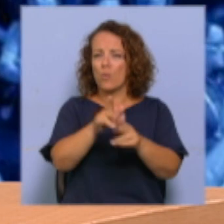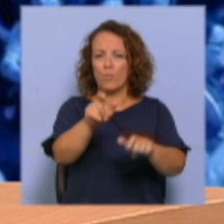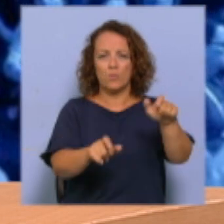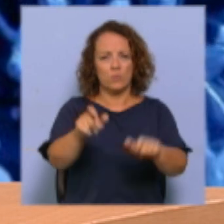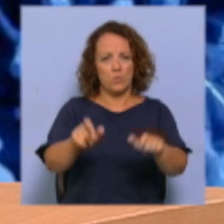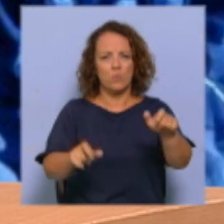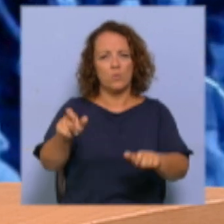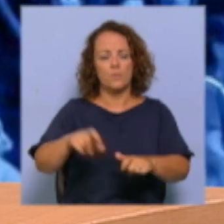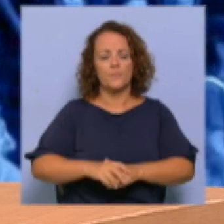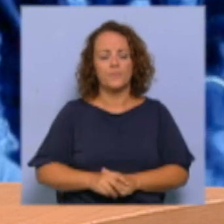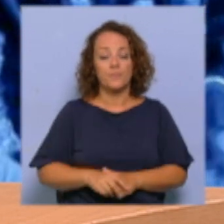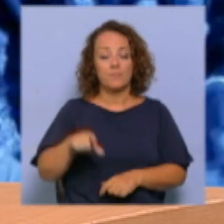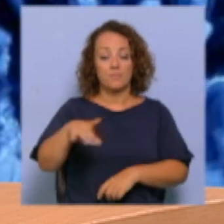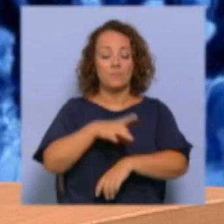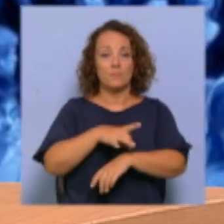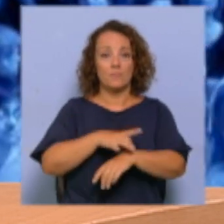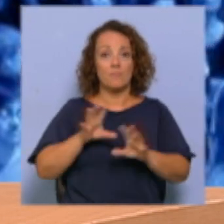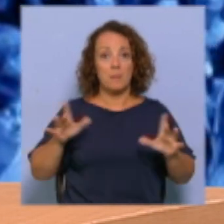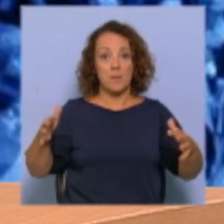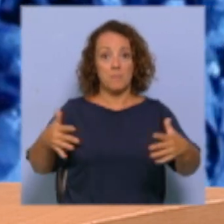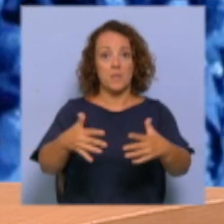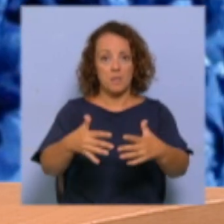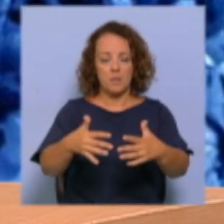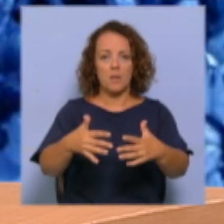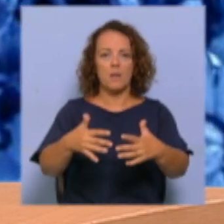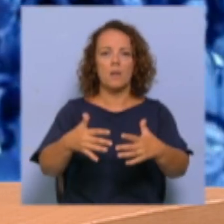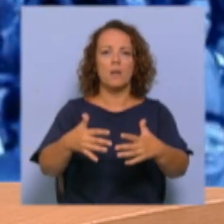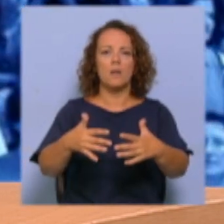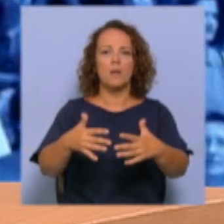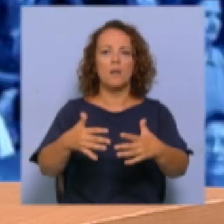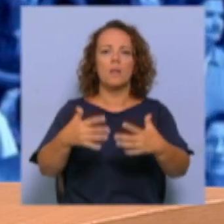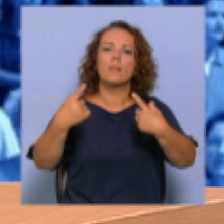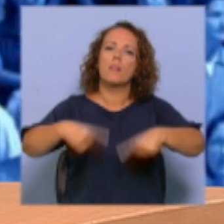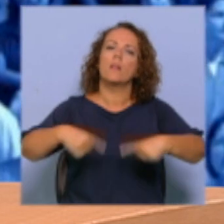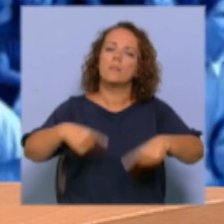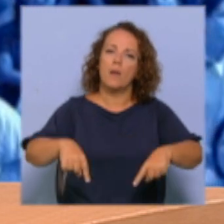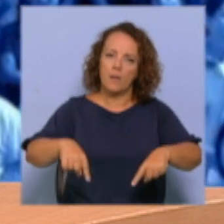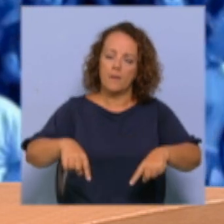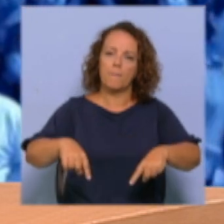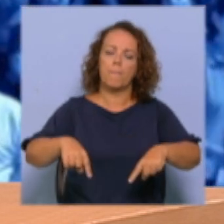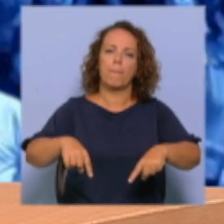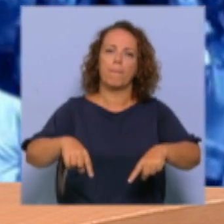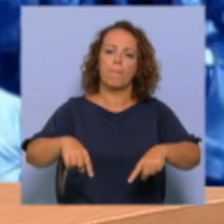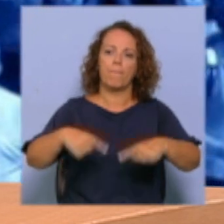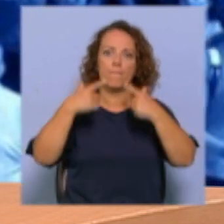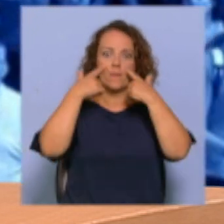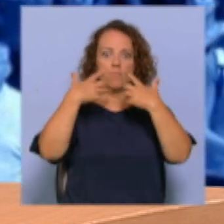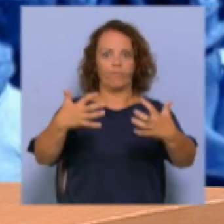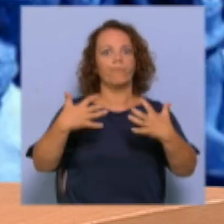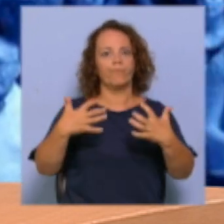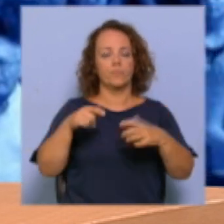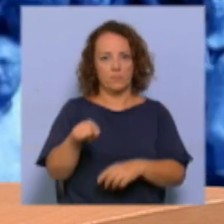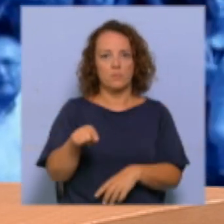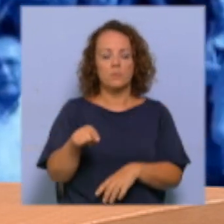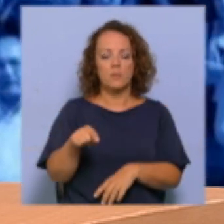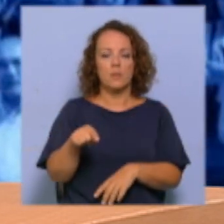o que a pandemia tem de mais, eu diria, de mais invasivo, é